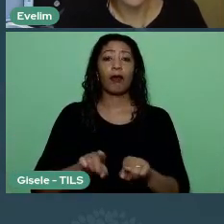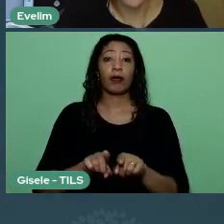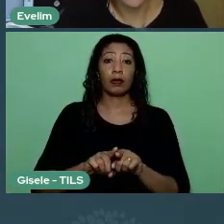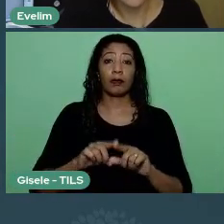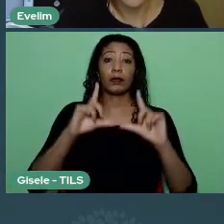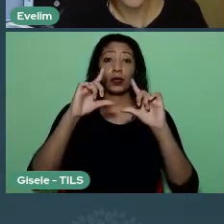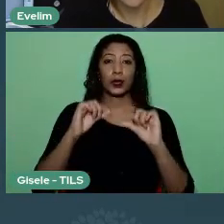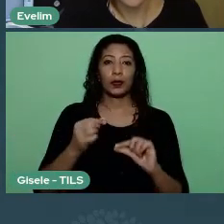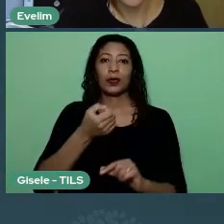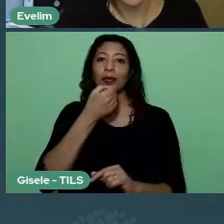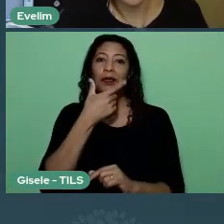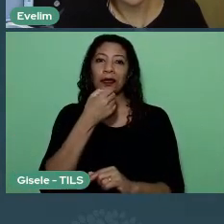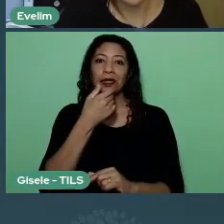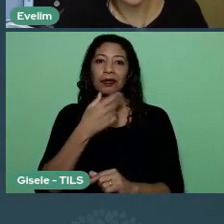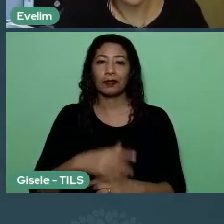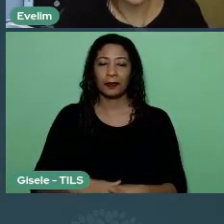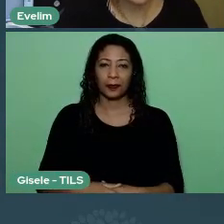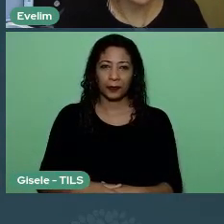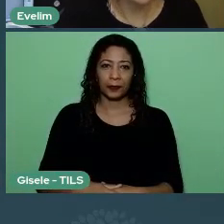medicamentos, tá?